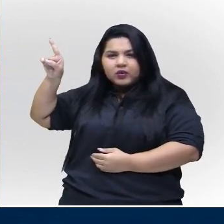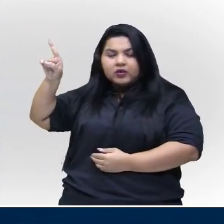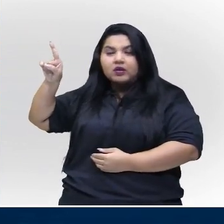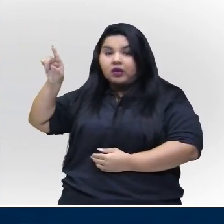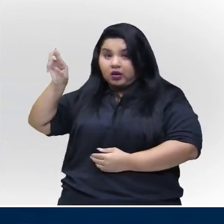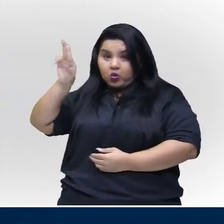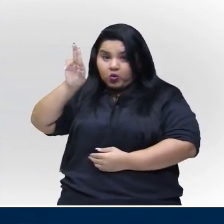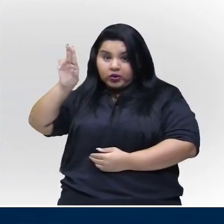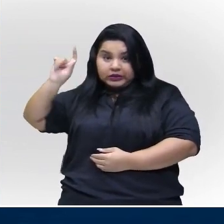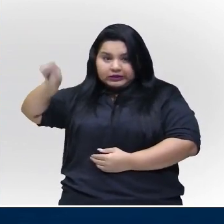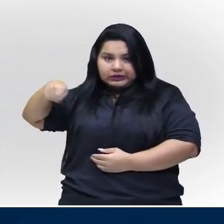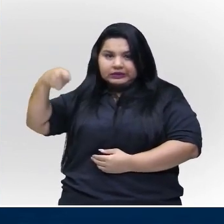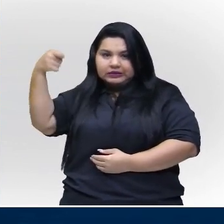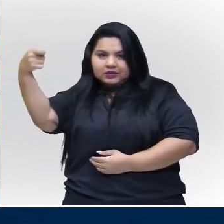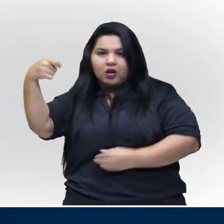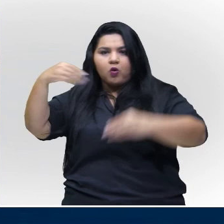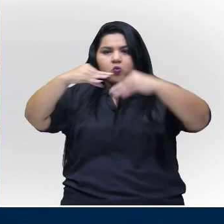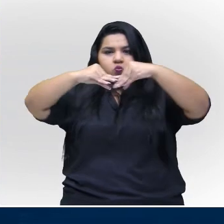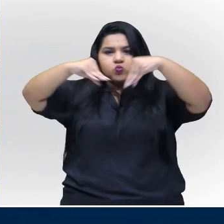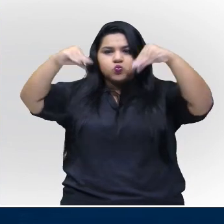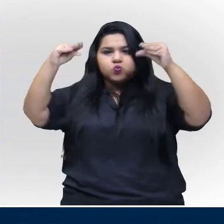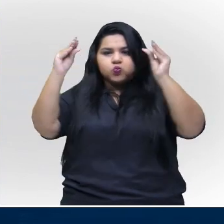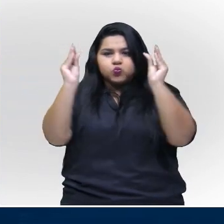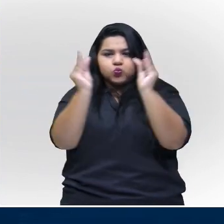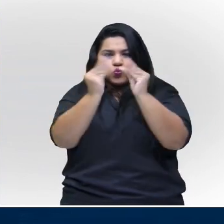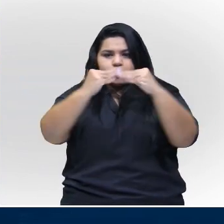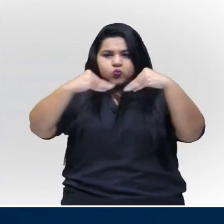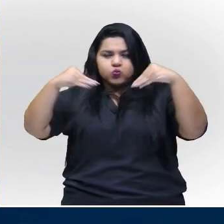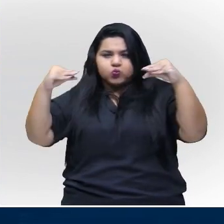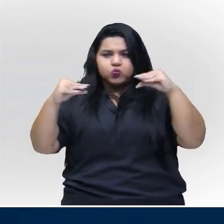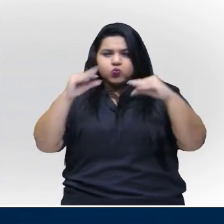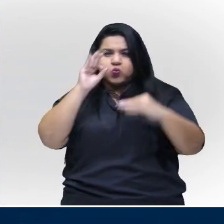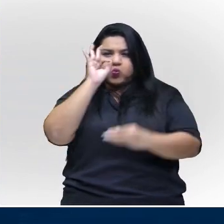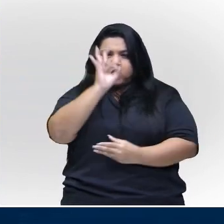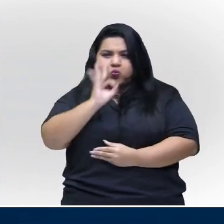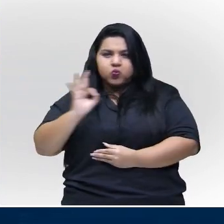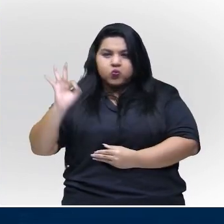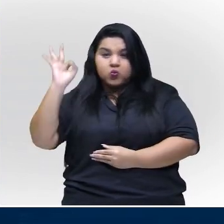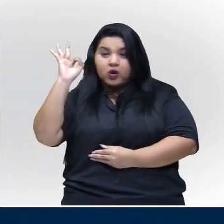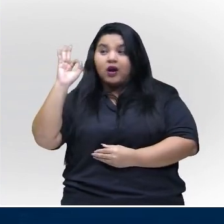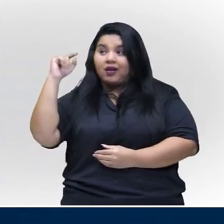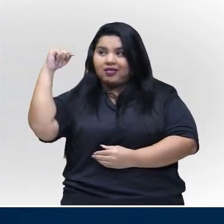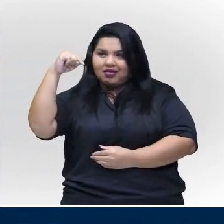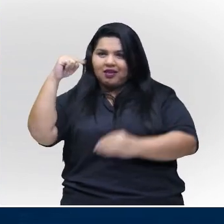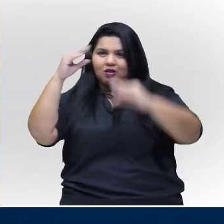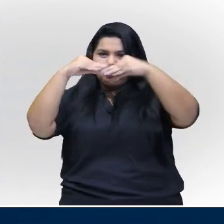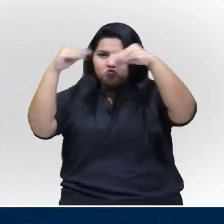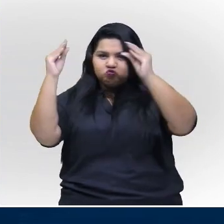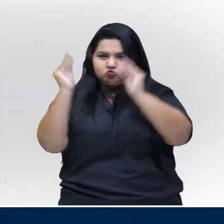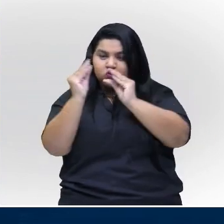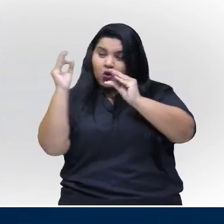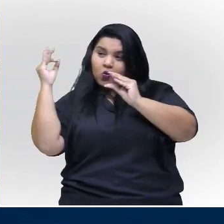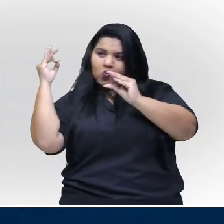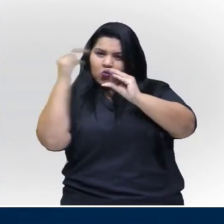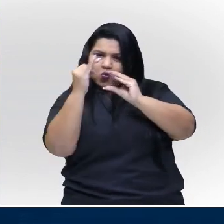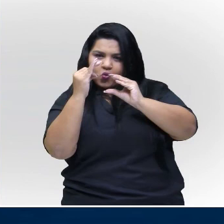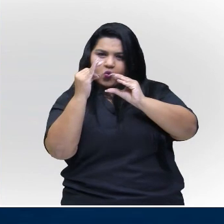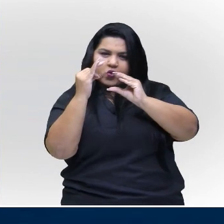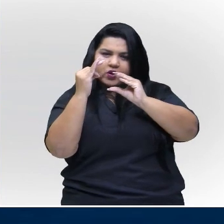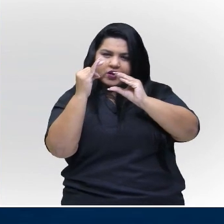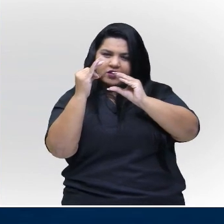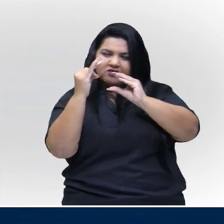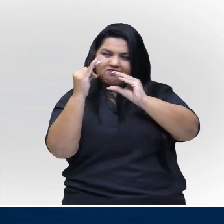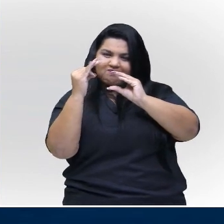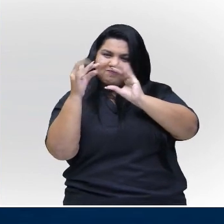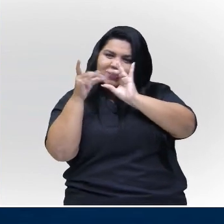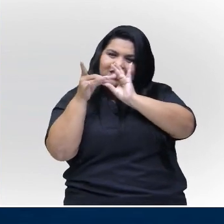retículo endoplasmático, certo? Quando o retículo endoplasmático tem na sua estrutura os ribossomos aderidos a